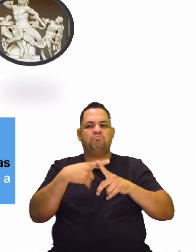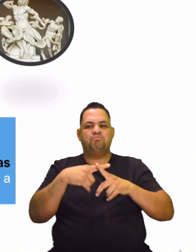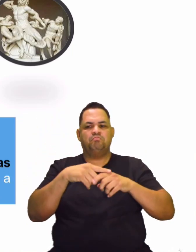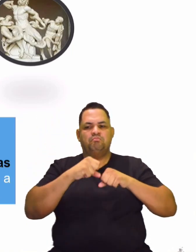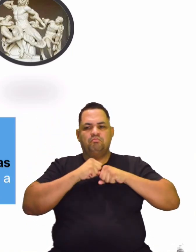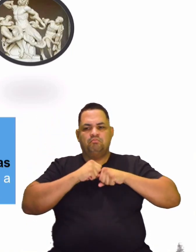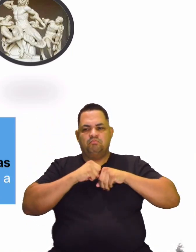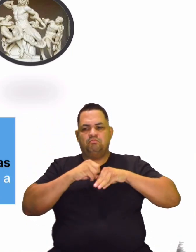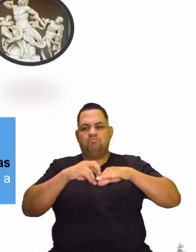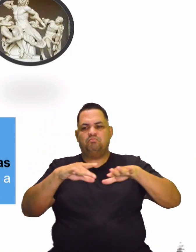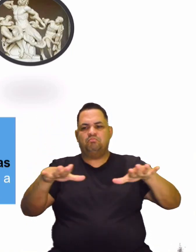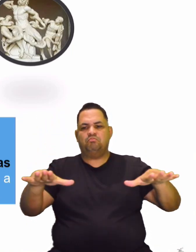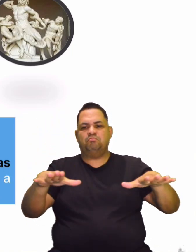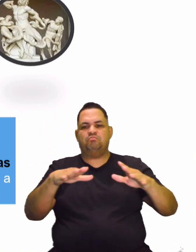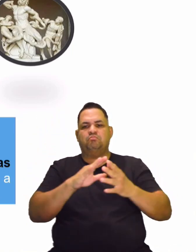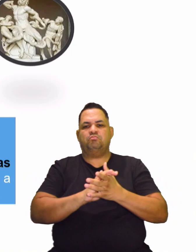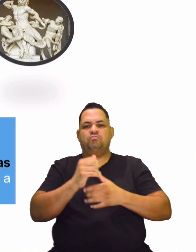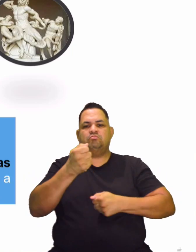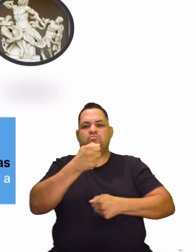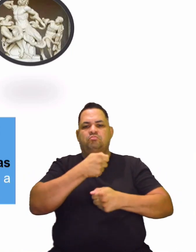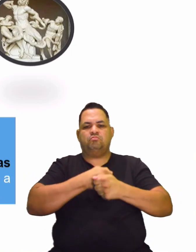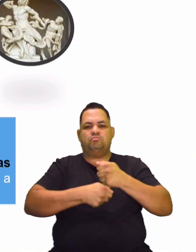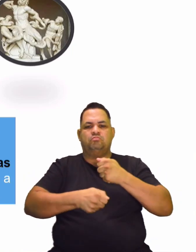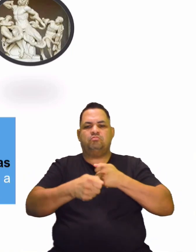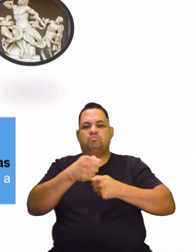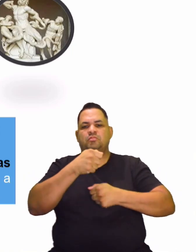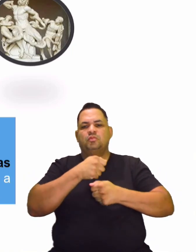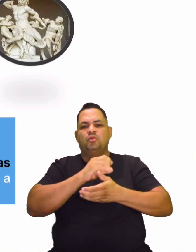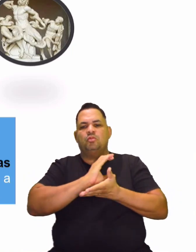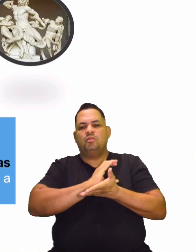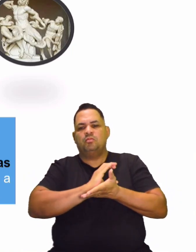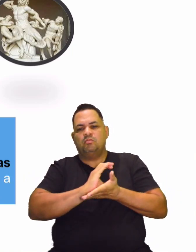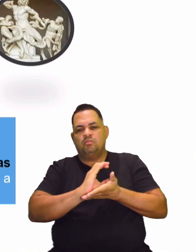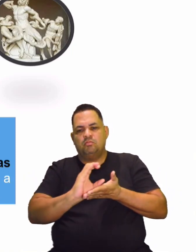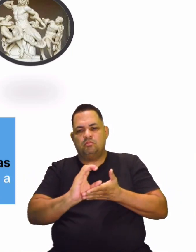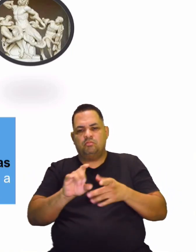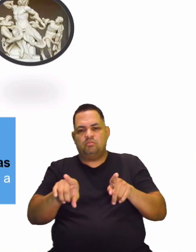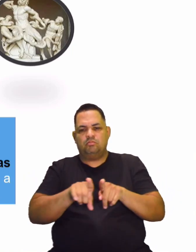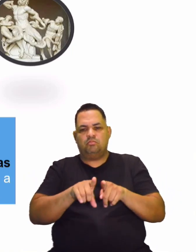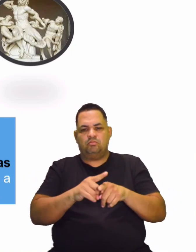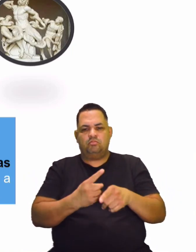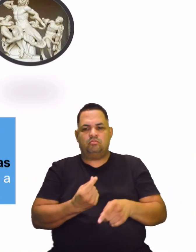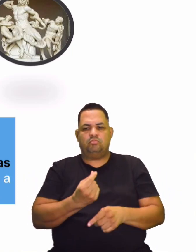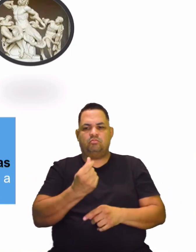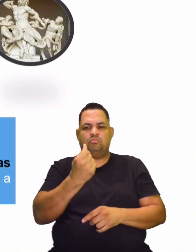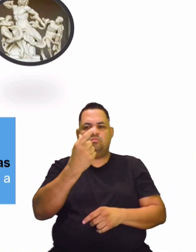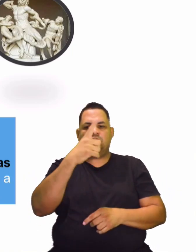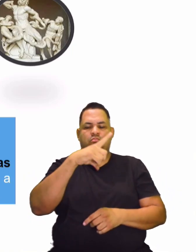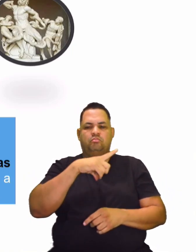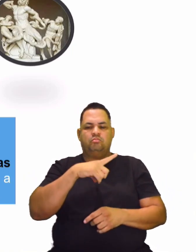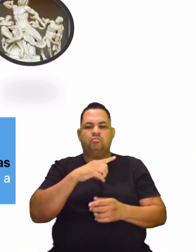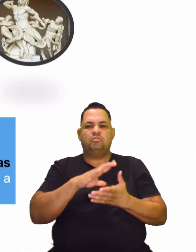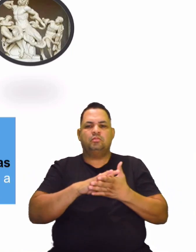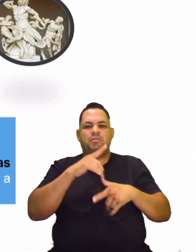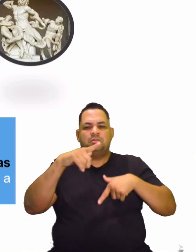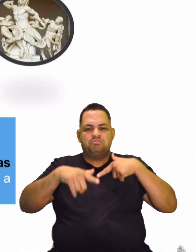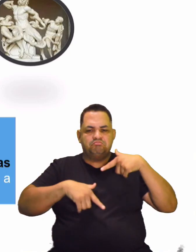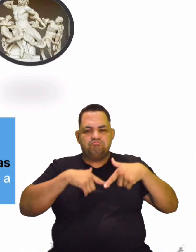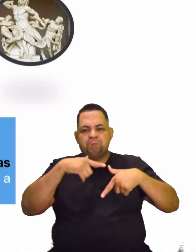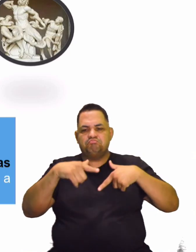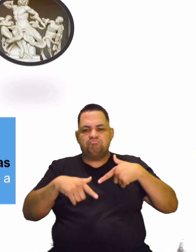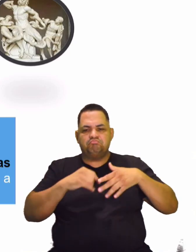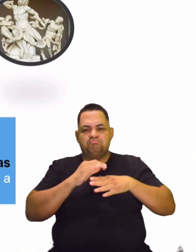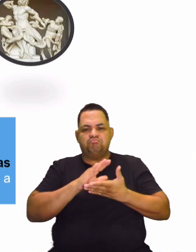expansão econômica e aumento do comércio e capital. Então, o país começou a produzir cada vez mais a